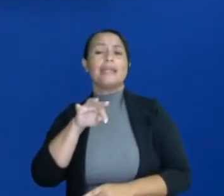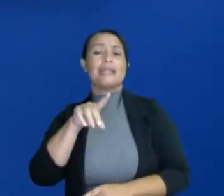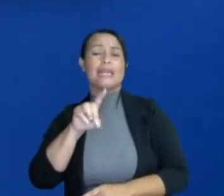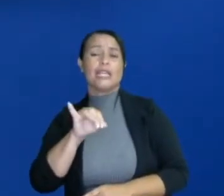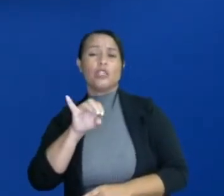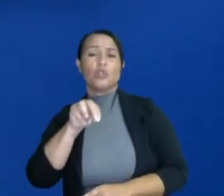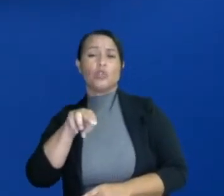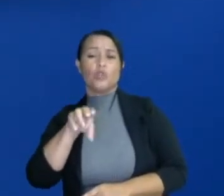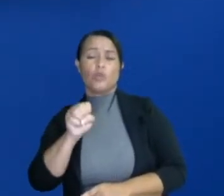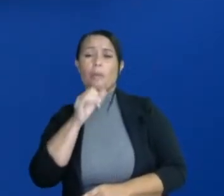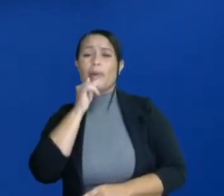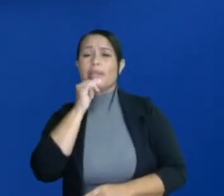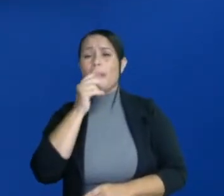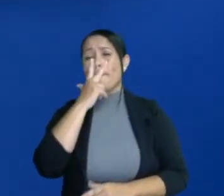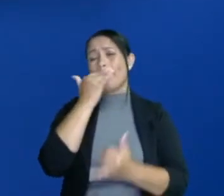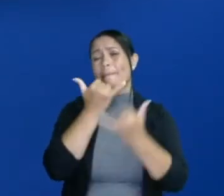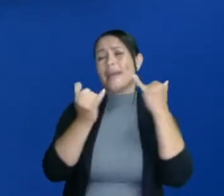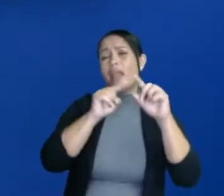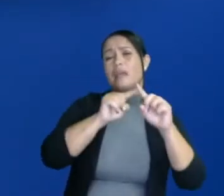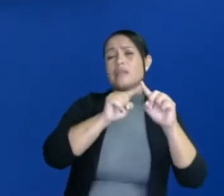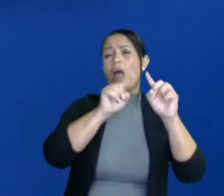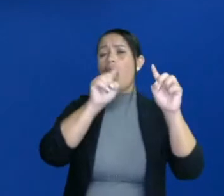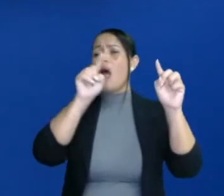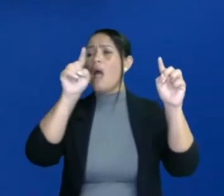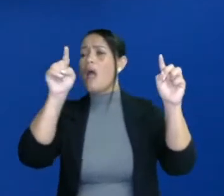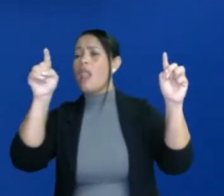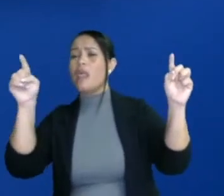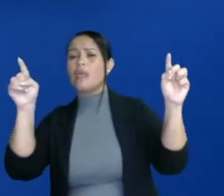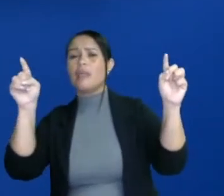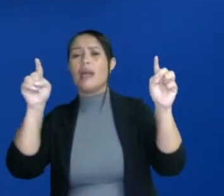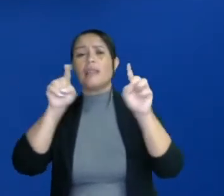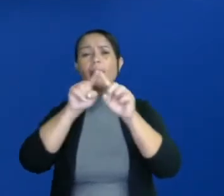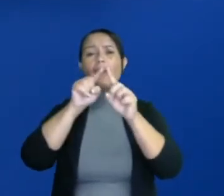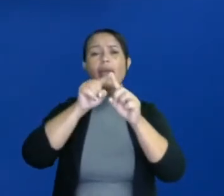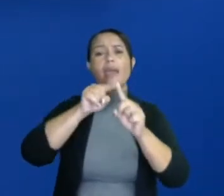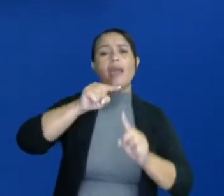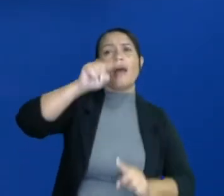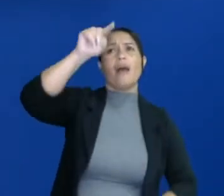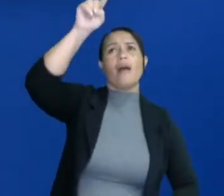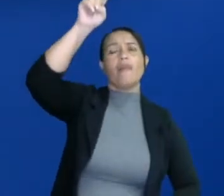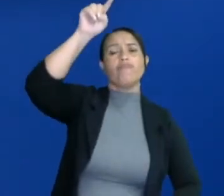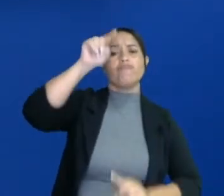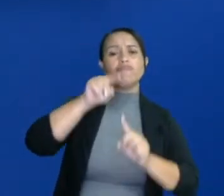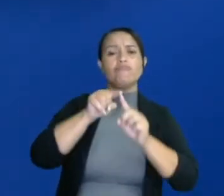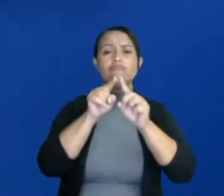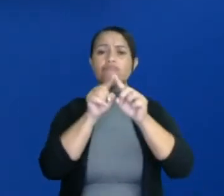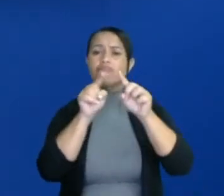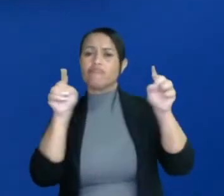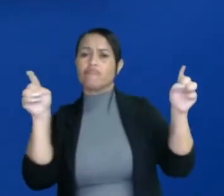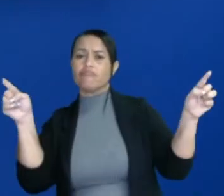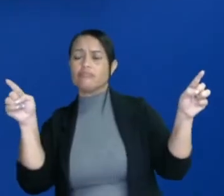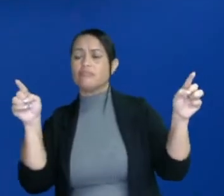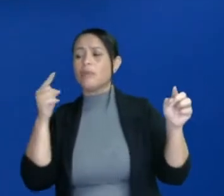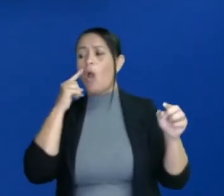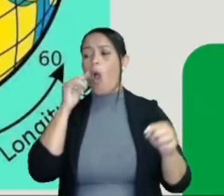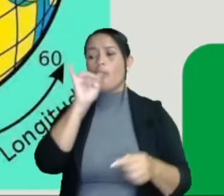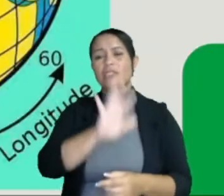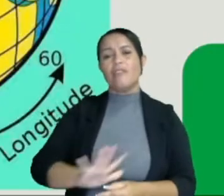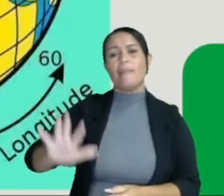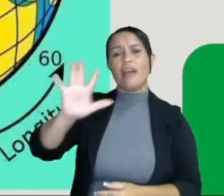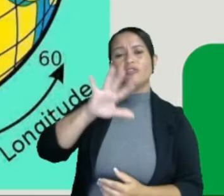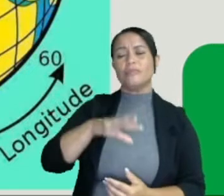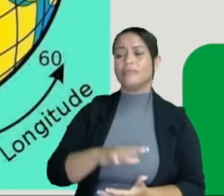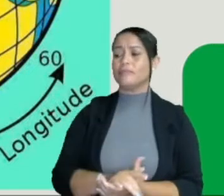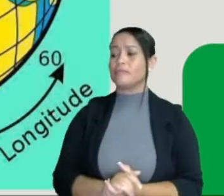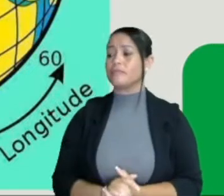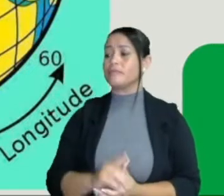imaginárias que cortam a superfície da Terra no sentido vertical e no sentido horizontal, como essa figura aqui ilustra,